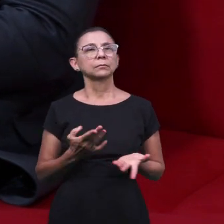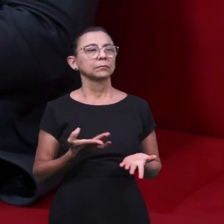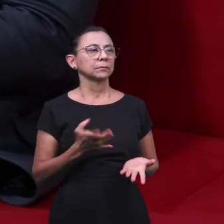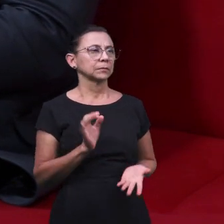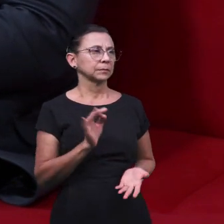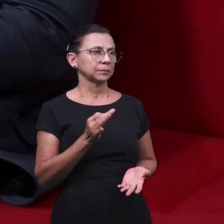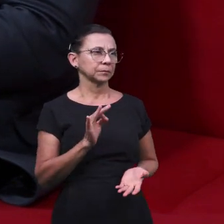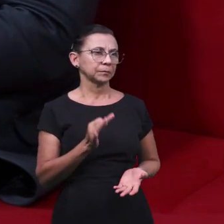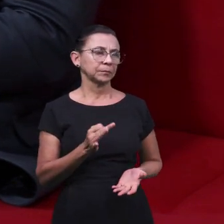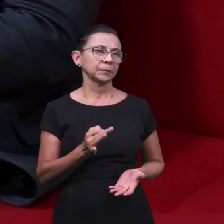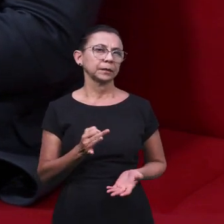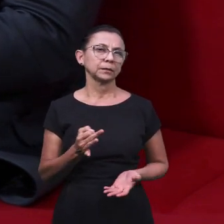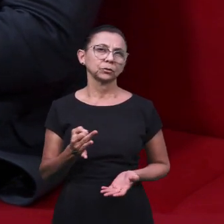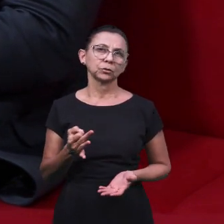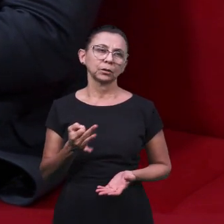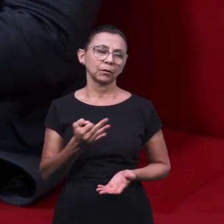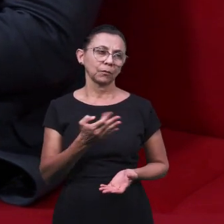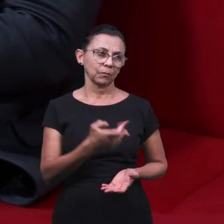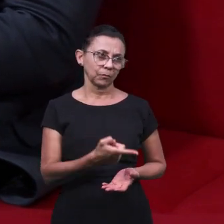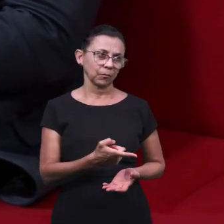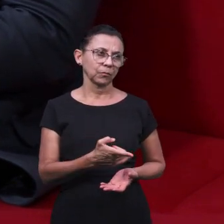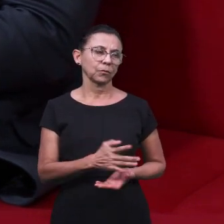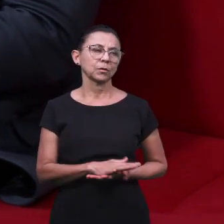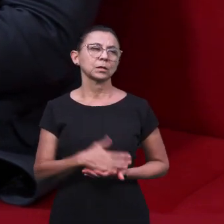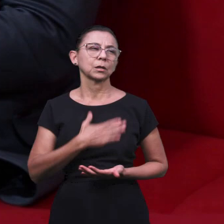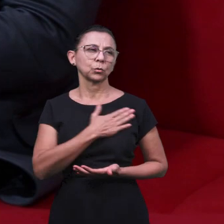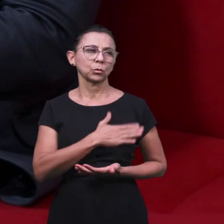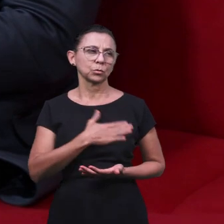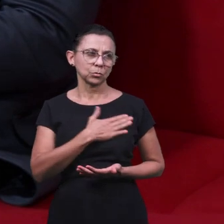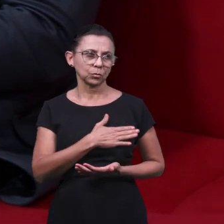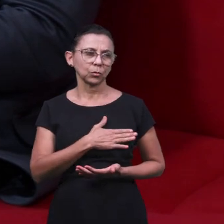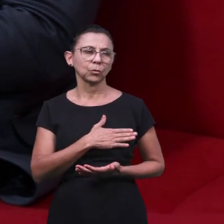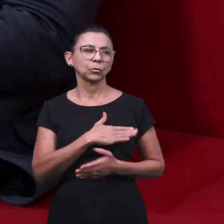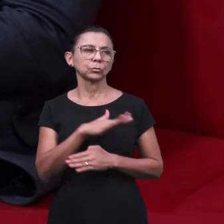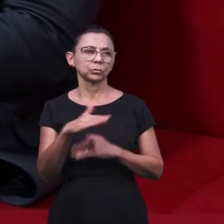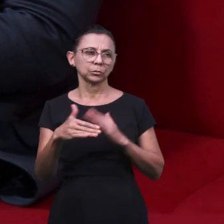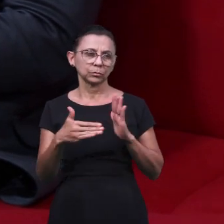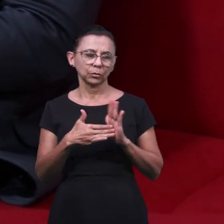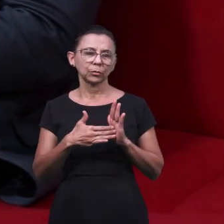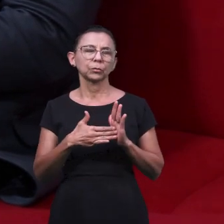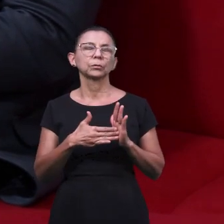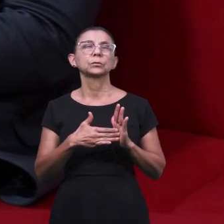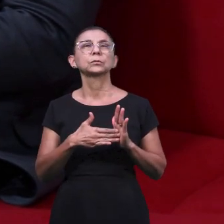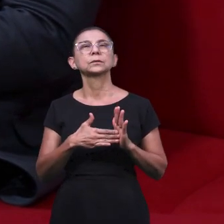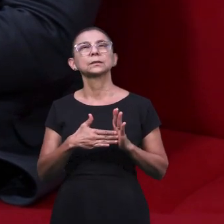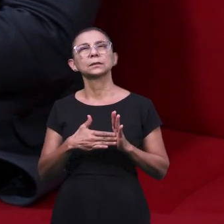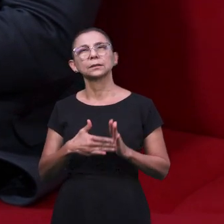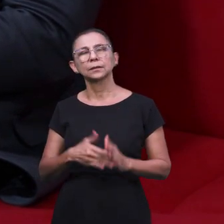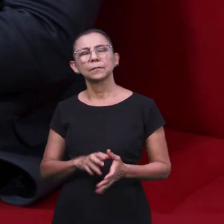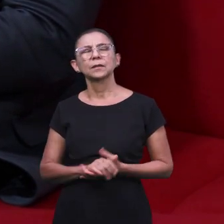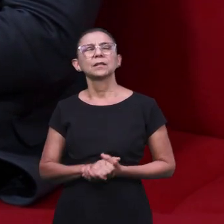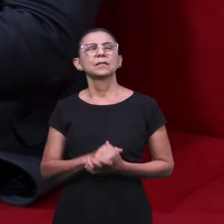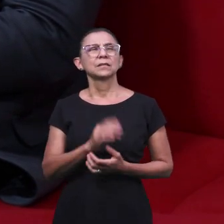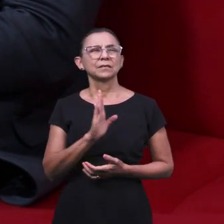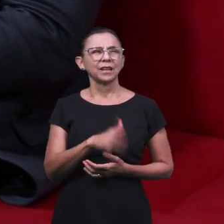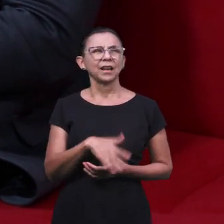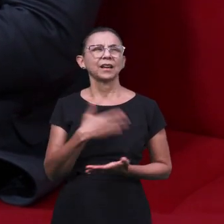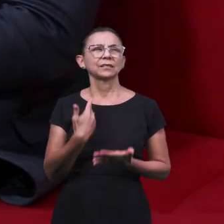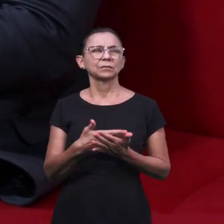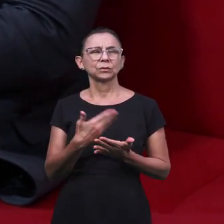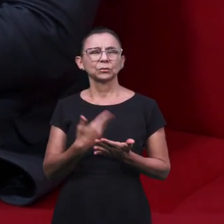você se envolveu com todos eles, até pelo desenvolvimento da sua carreira acadêmica, profissional e tudo